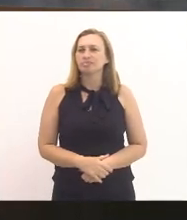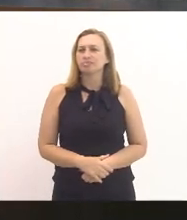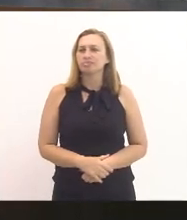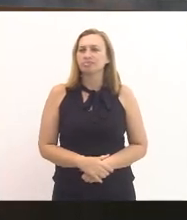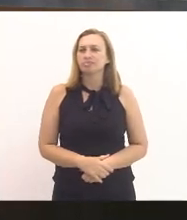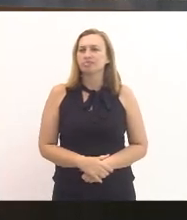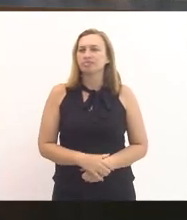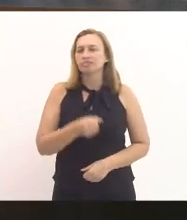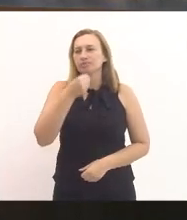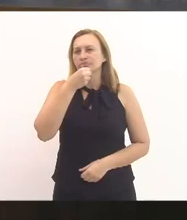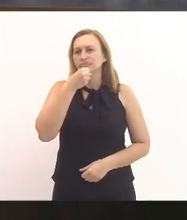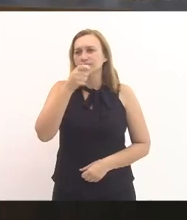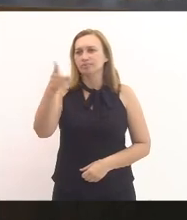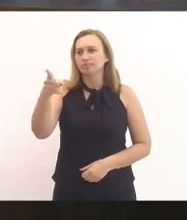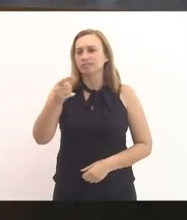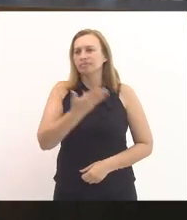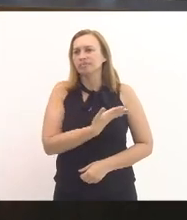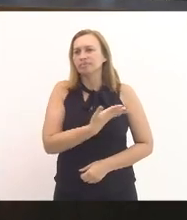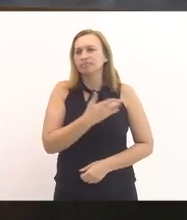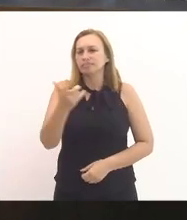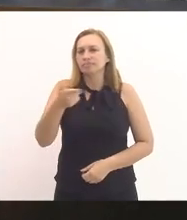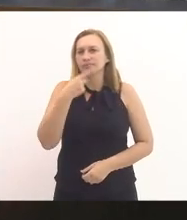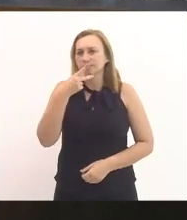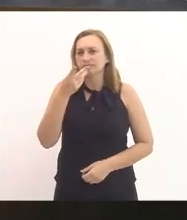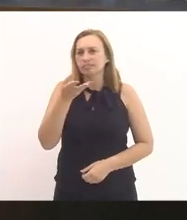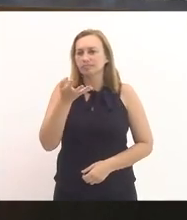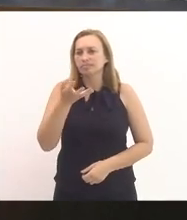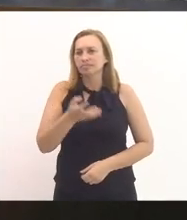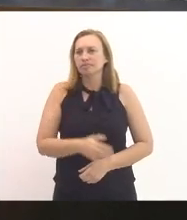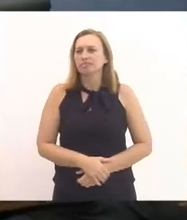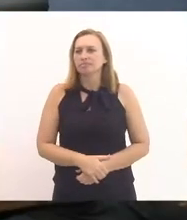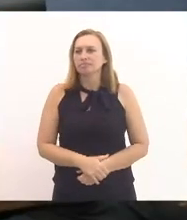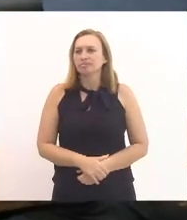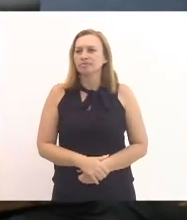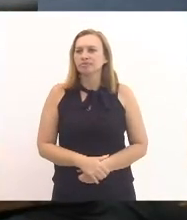é o microfone companheiro lá quer falar